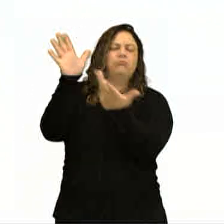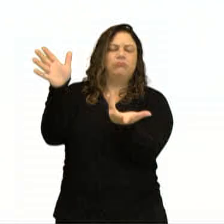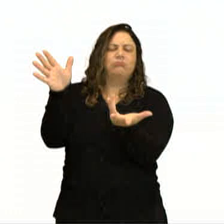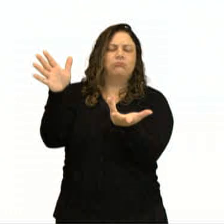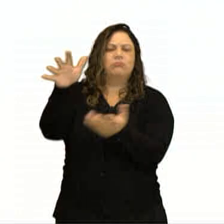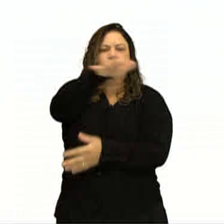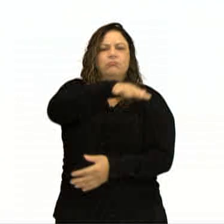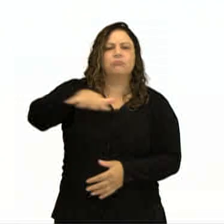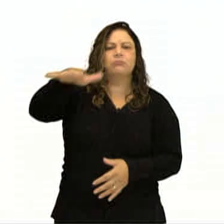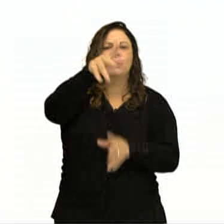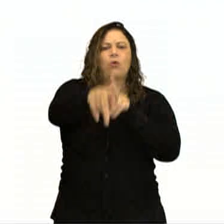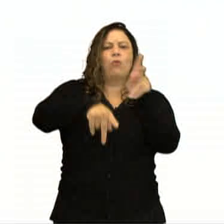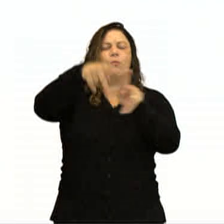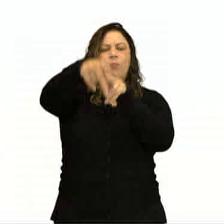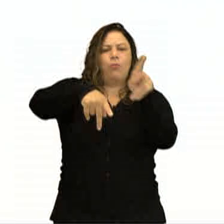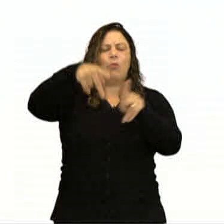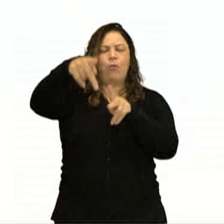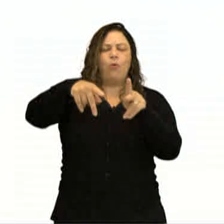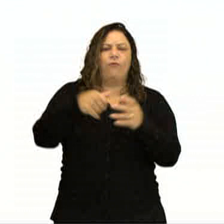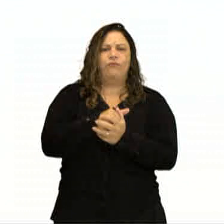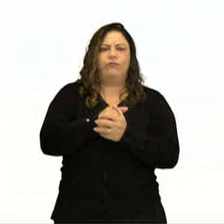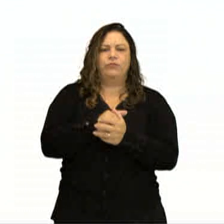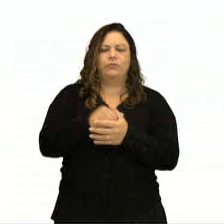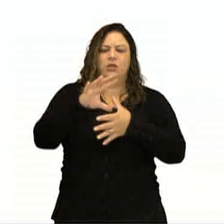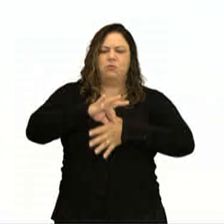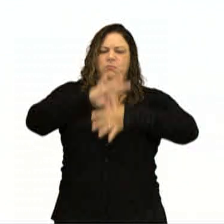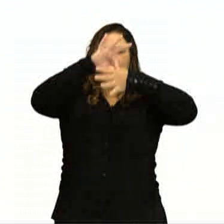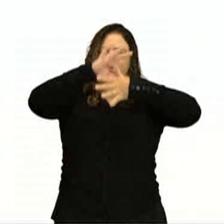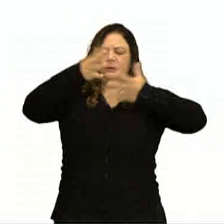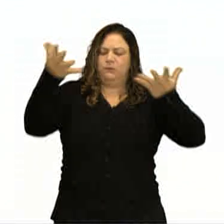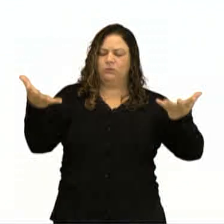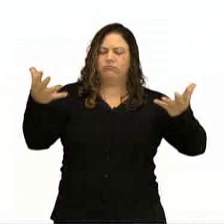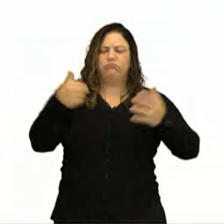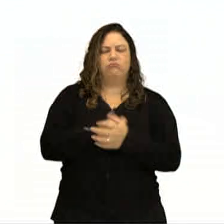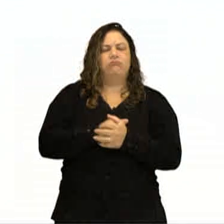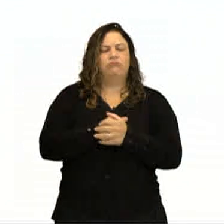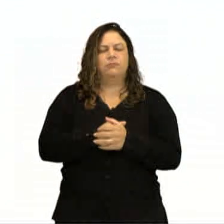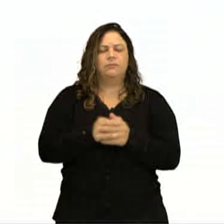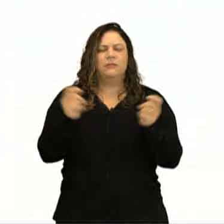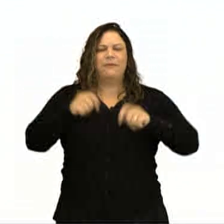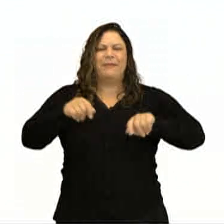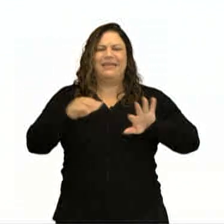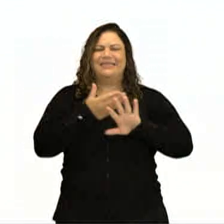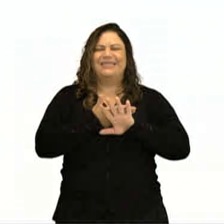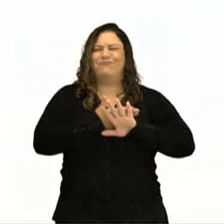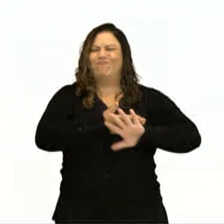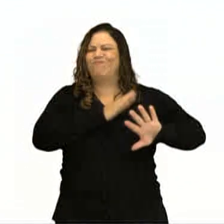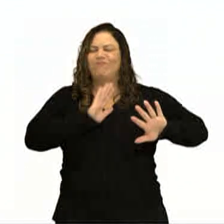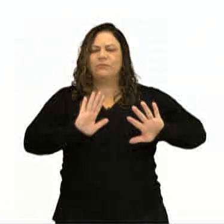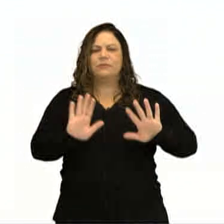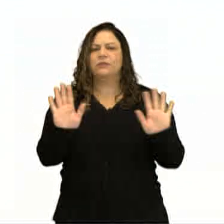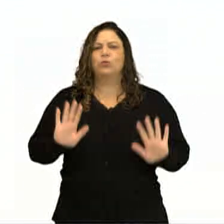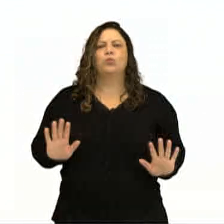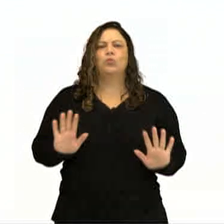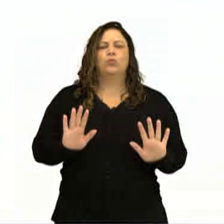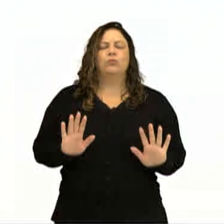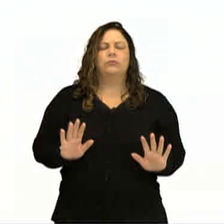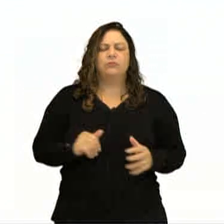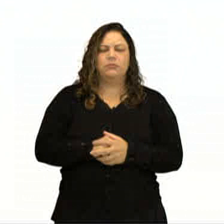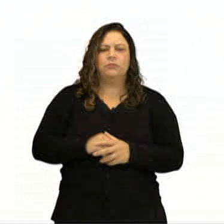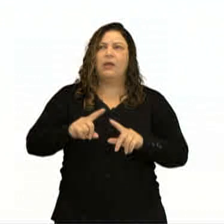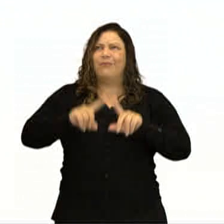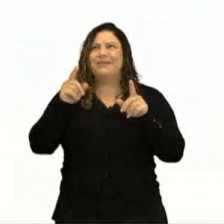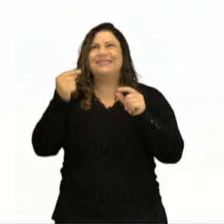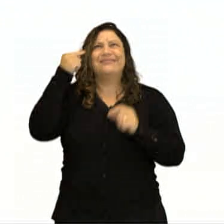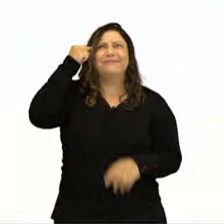não sou daqueles que recusa, evidentemente. Como é que podia ter